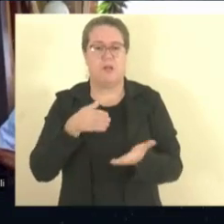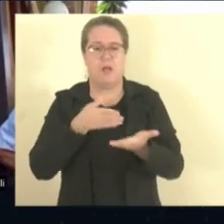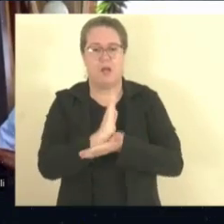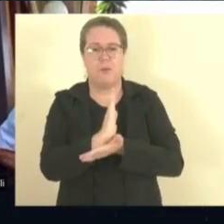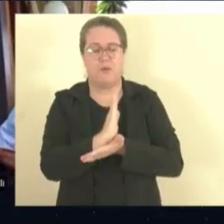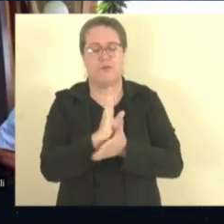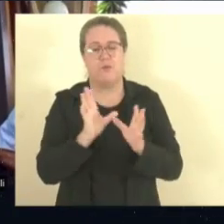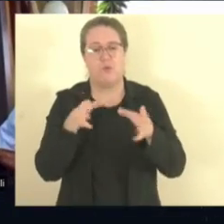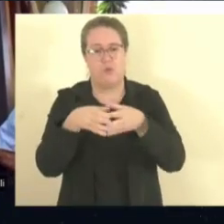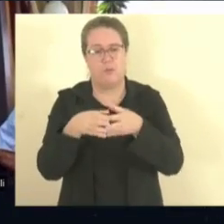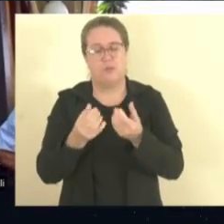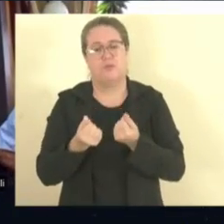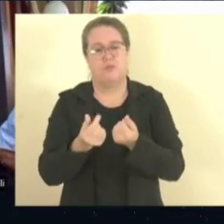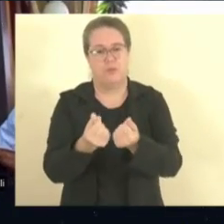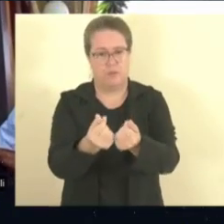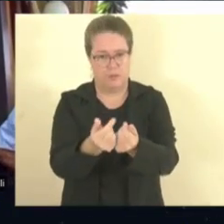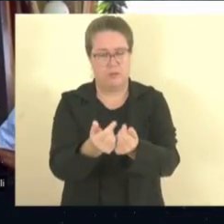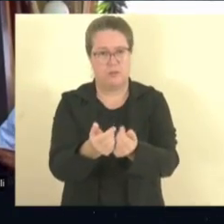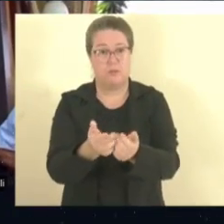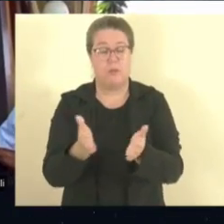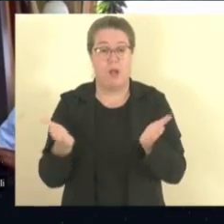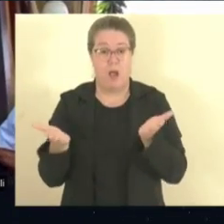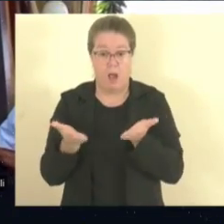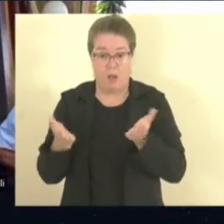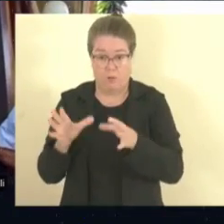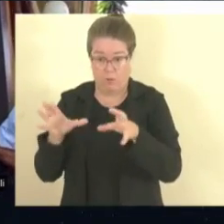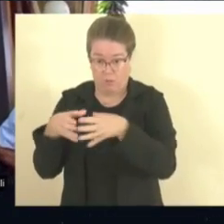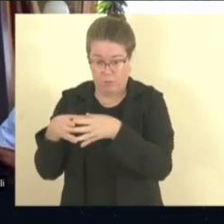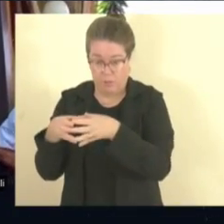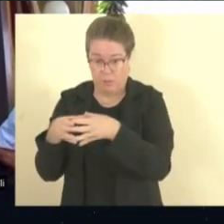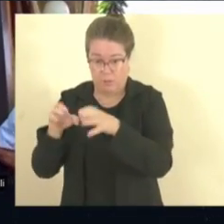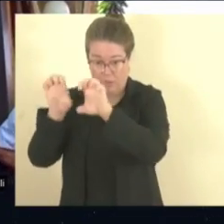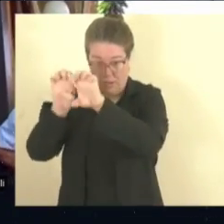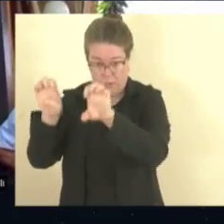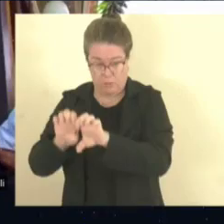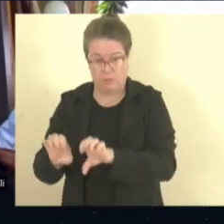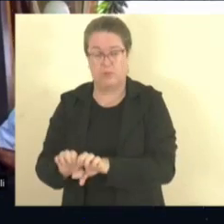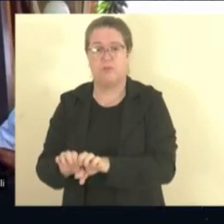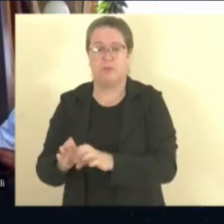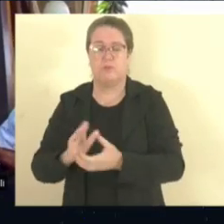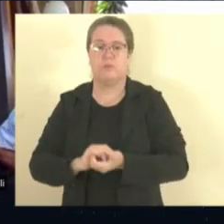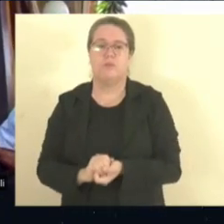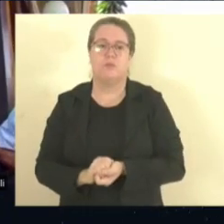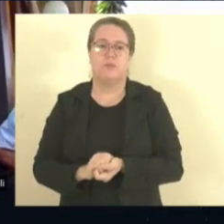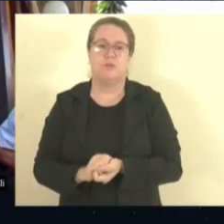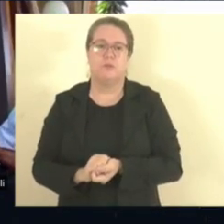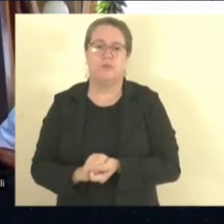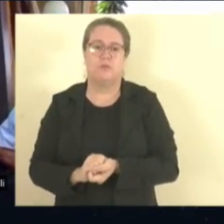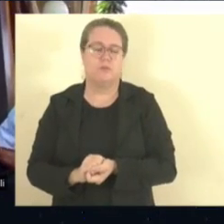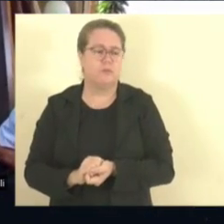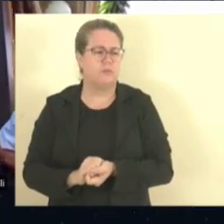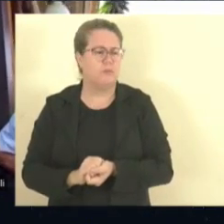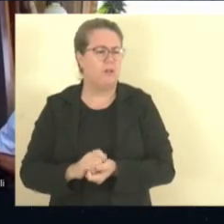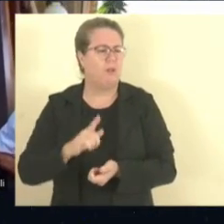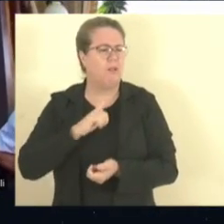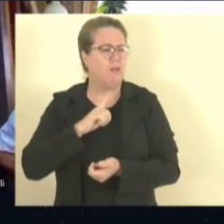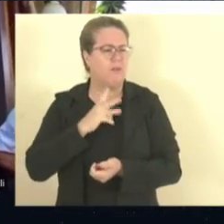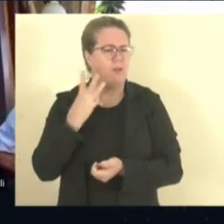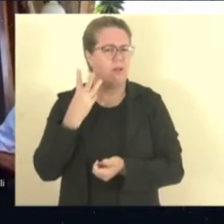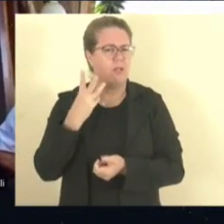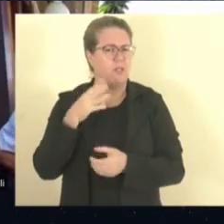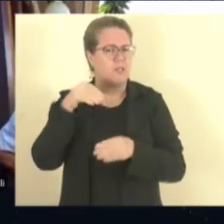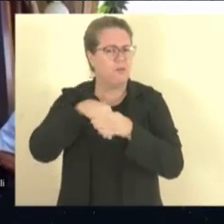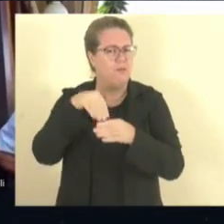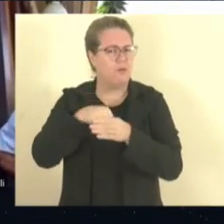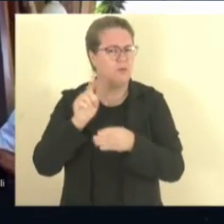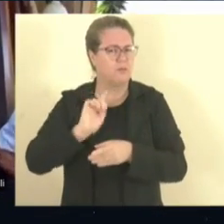de Finanças. Passo a escolher os votos, Comissão de Infraestrutura, presidente, deputado Xambinho. Foram 3 votos não, meu, de Calegari e de